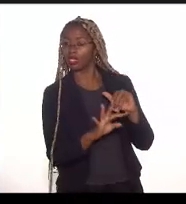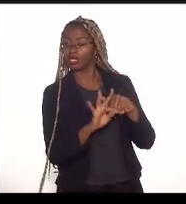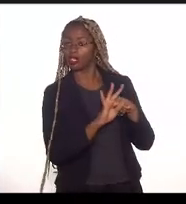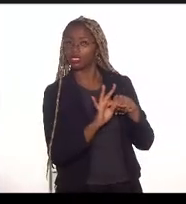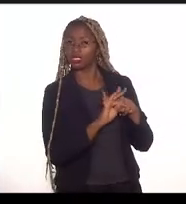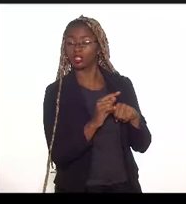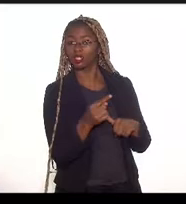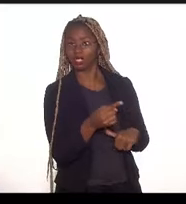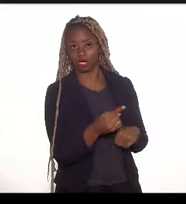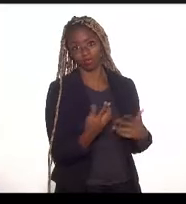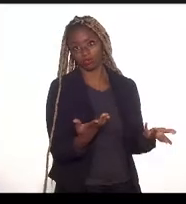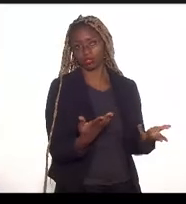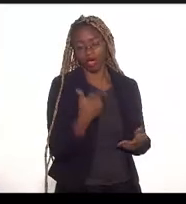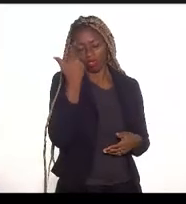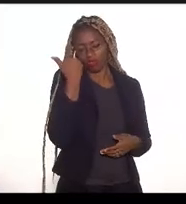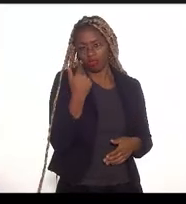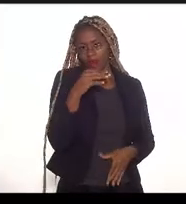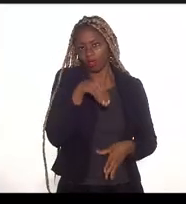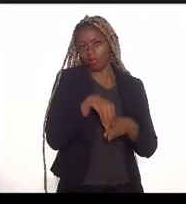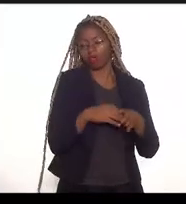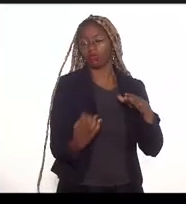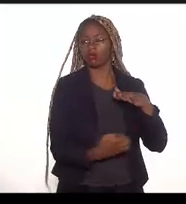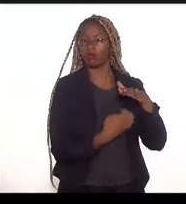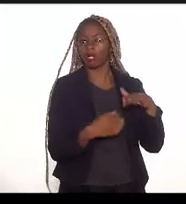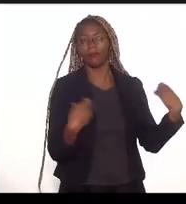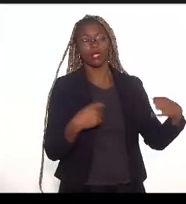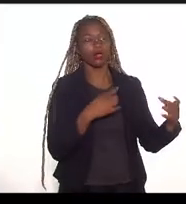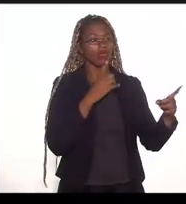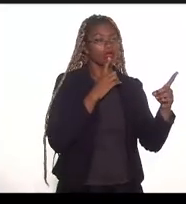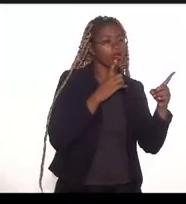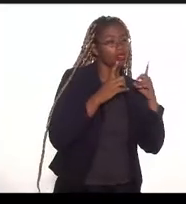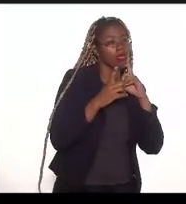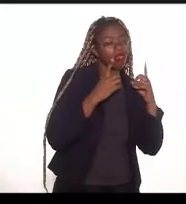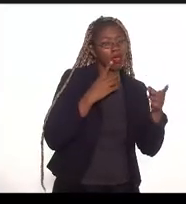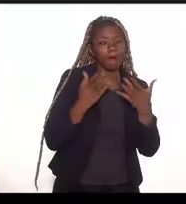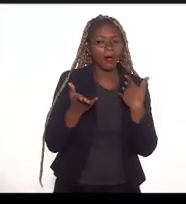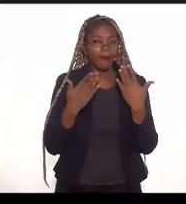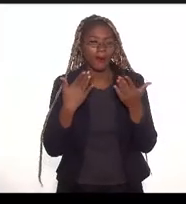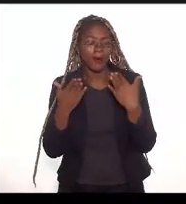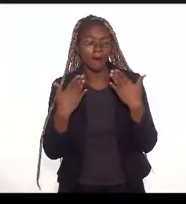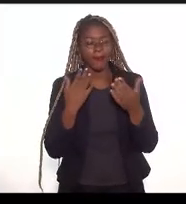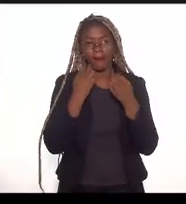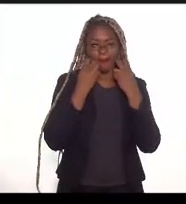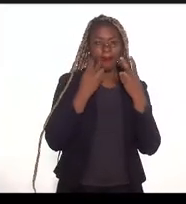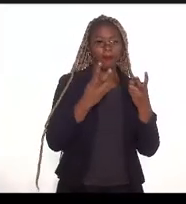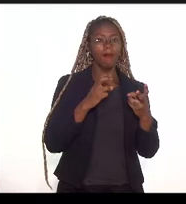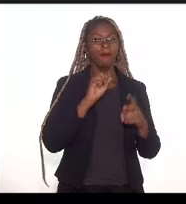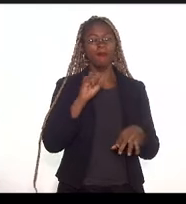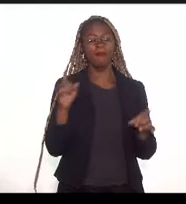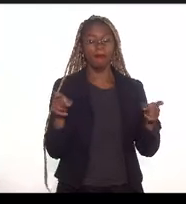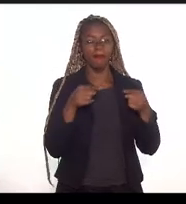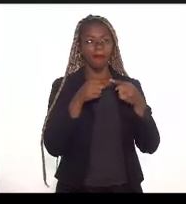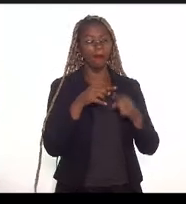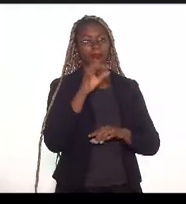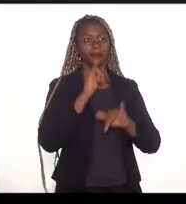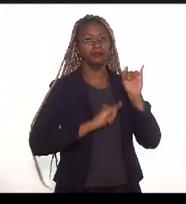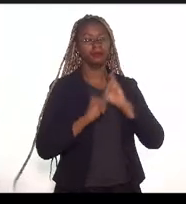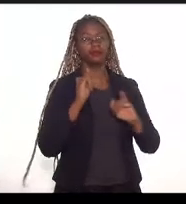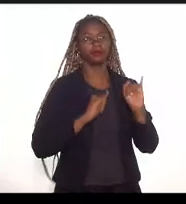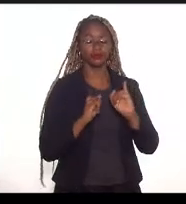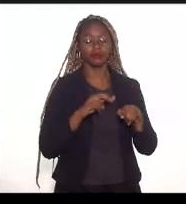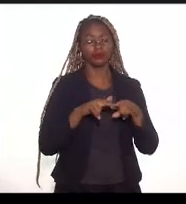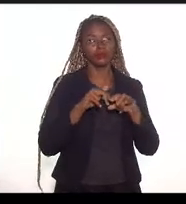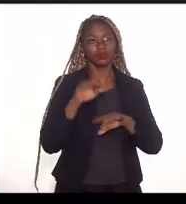é praxe da companhia ter um diálogo com a empresa para que a empresa complemente as suas informações para que o projeto ele possa